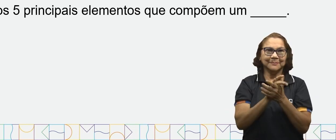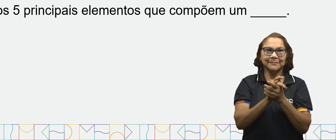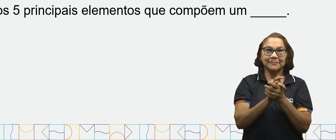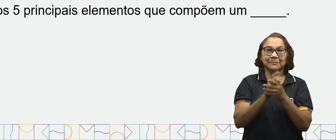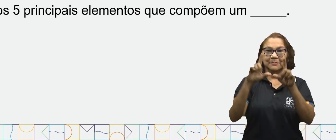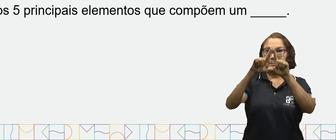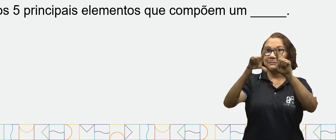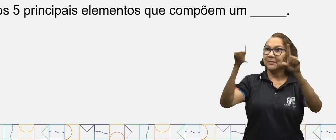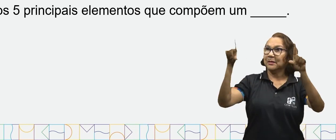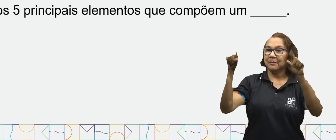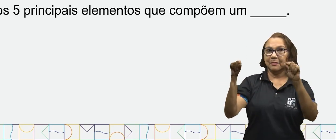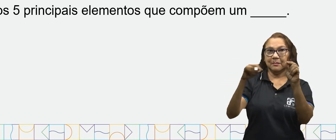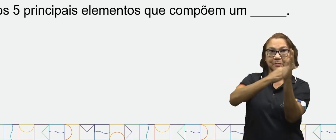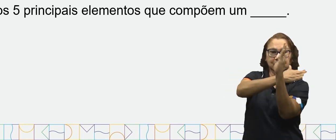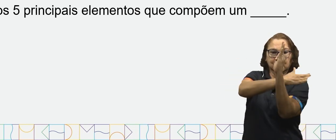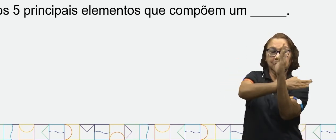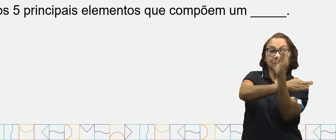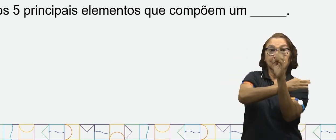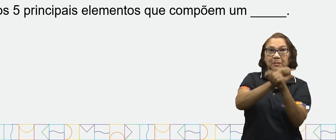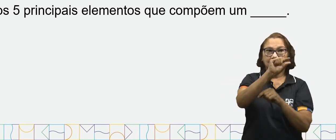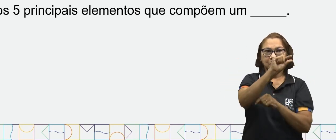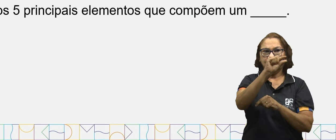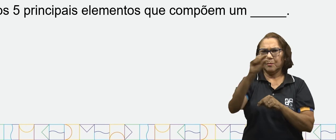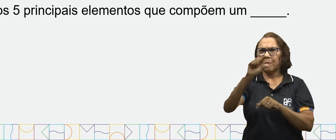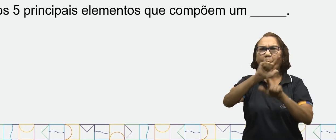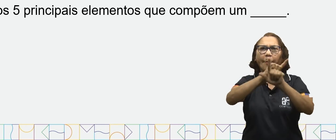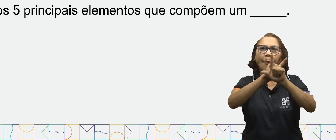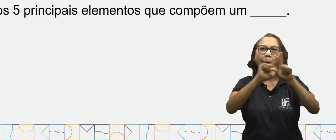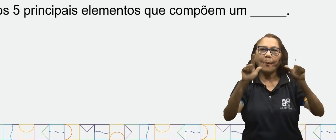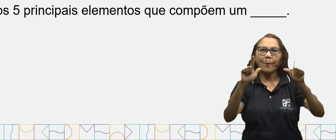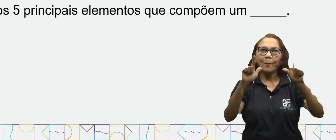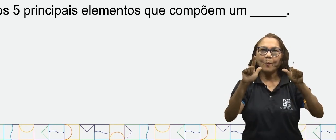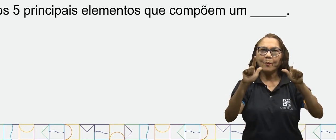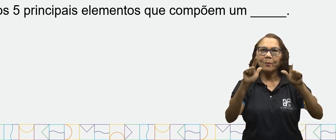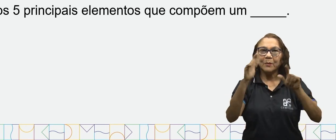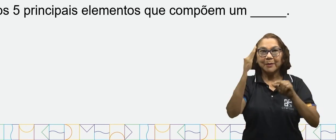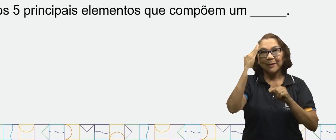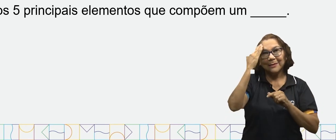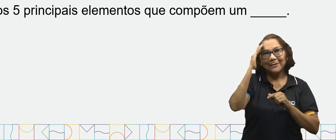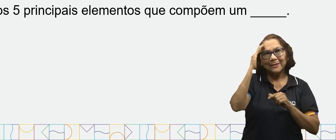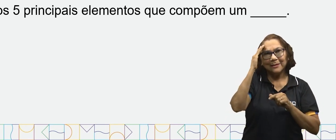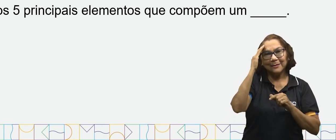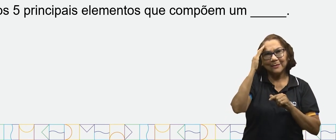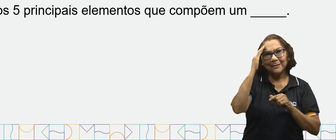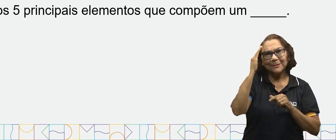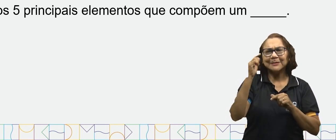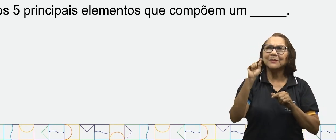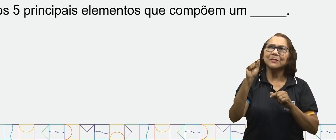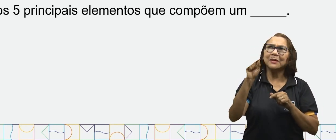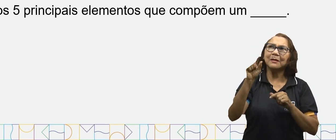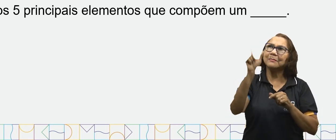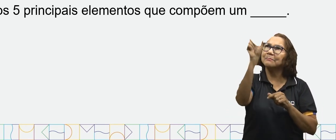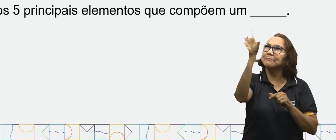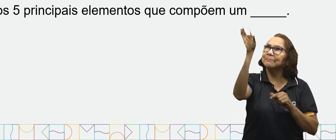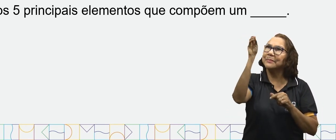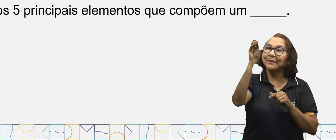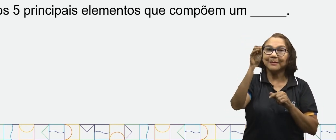palavras do quadro abaixo. Temos as palavras rosa dos ventos, cardeais e